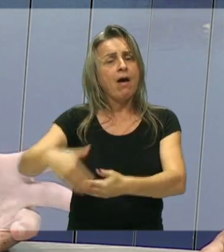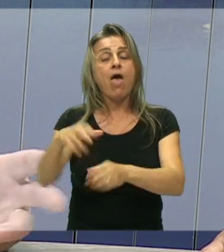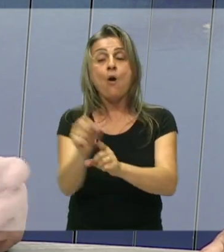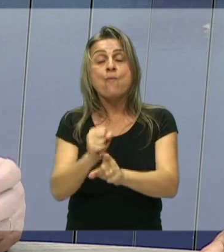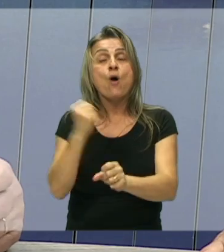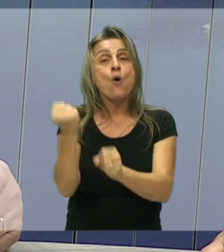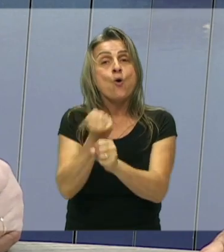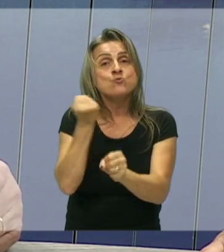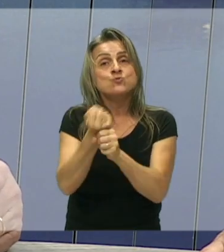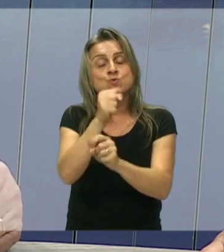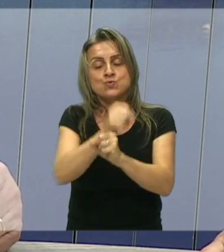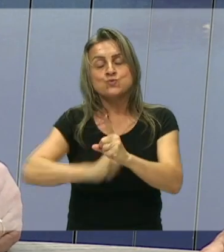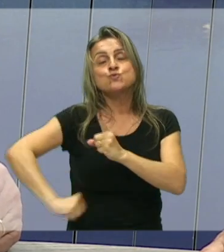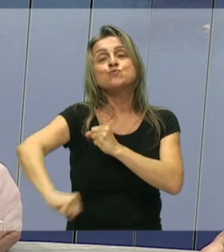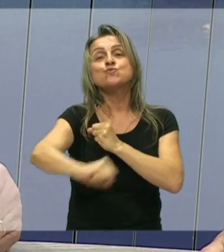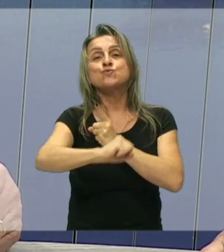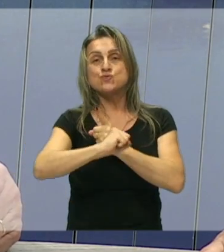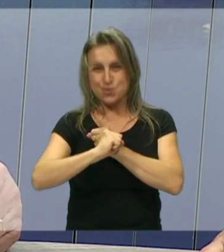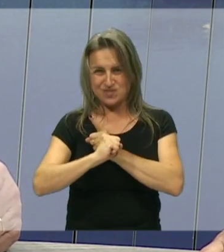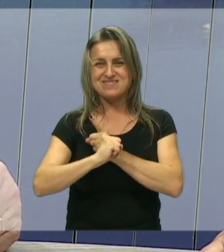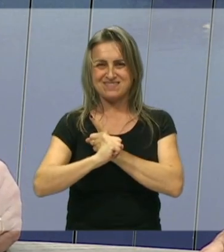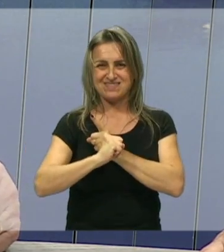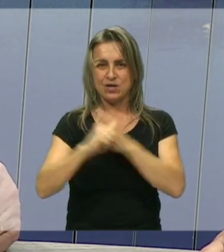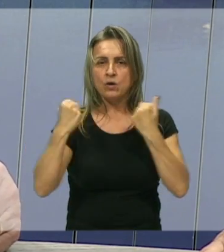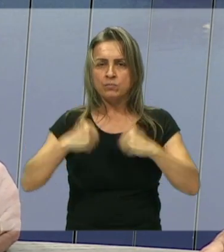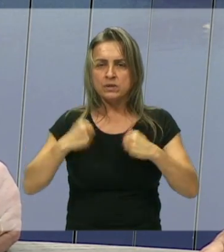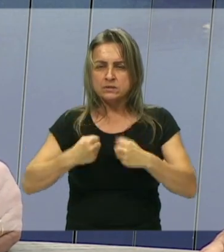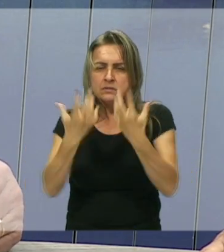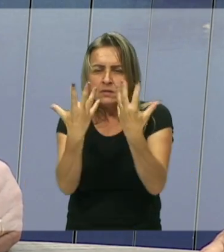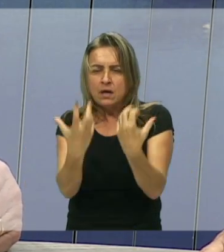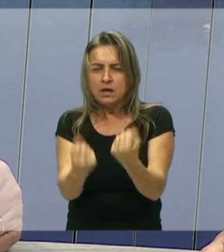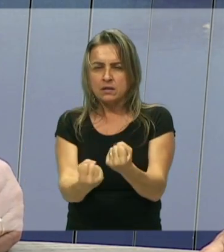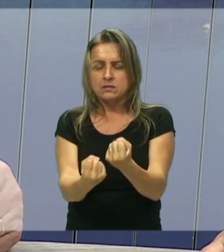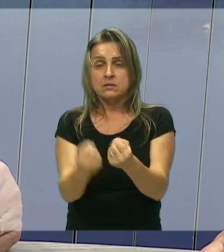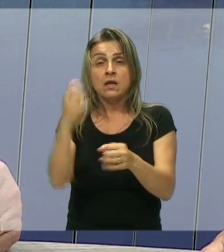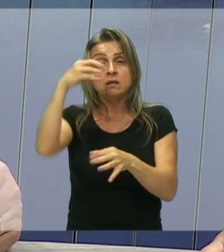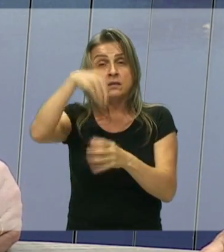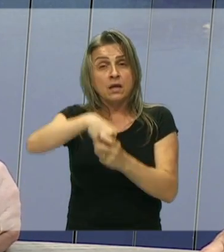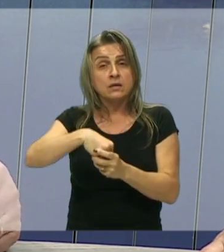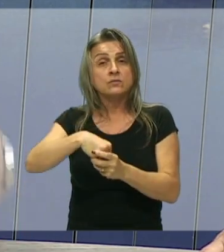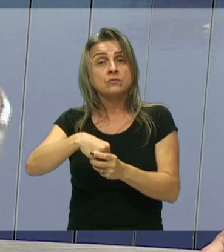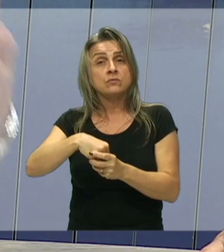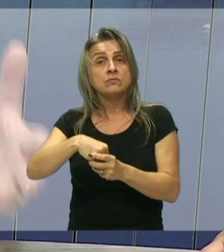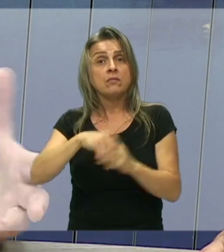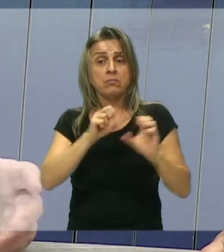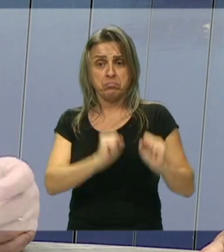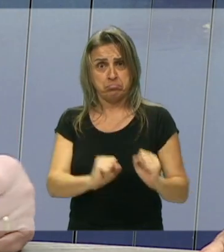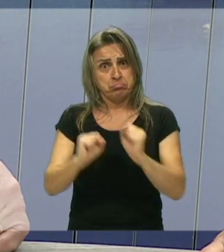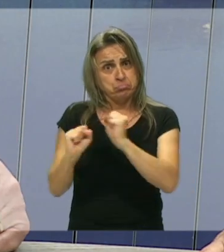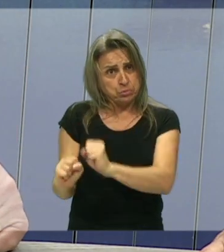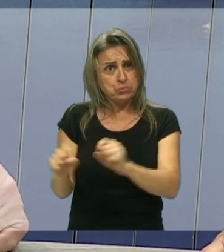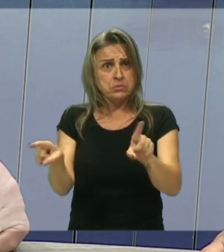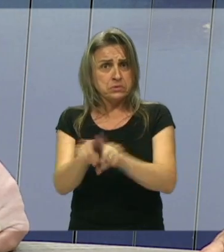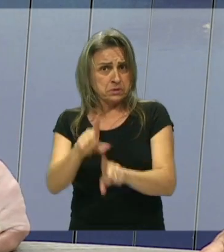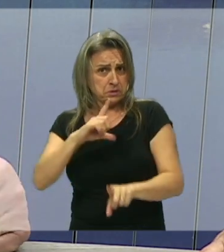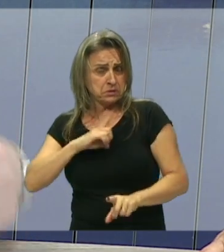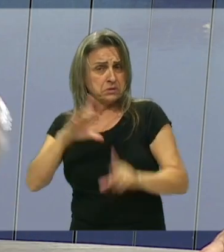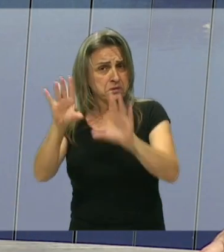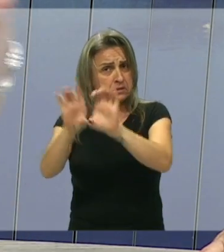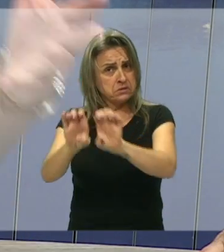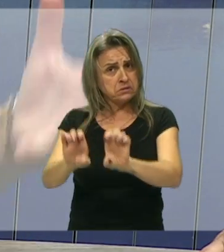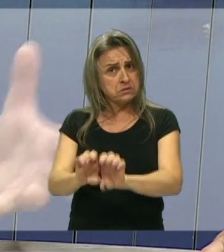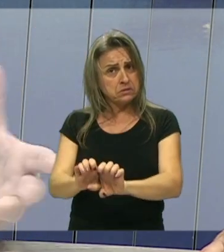essa não pode deixar de lado o poder constituído, né, que tem a estrutura,